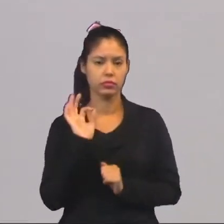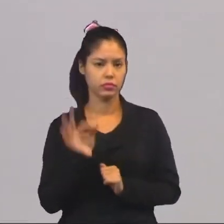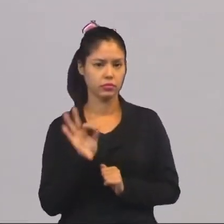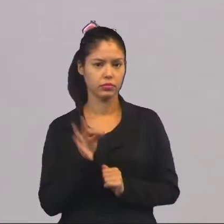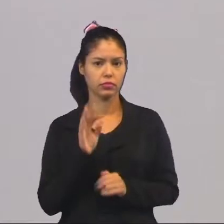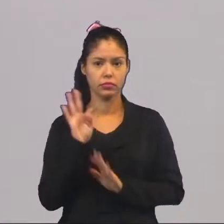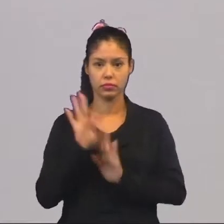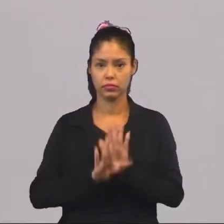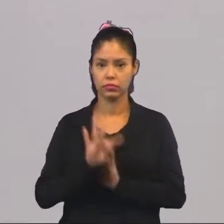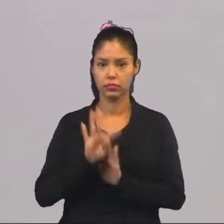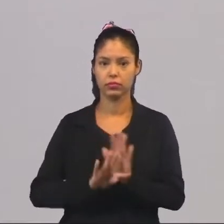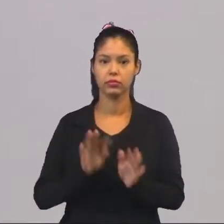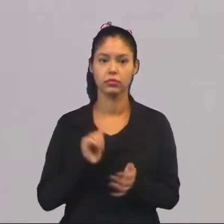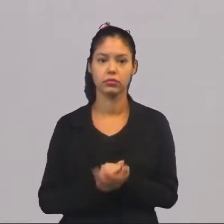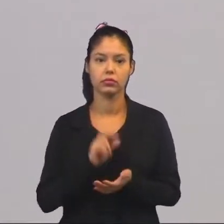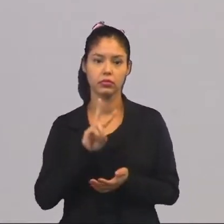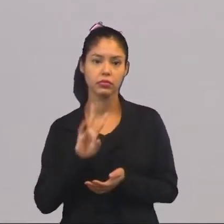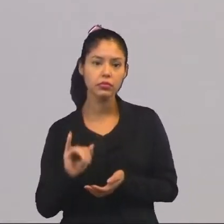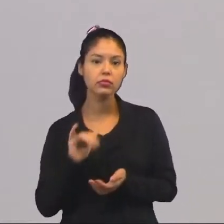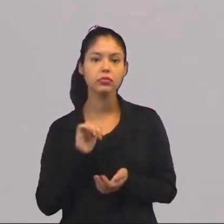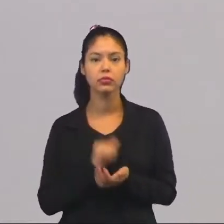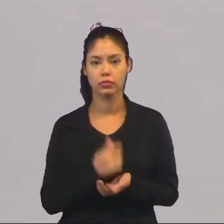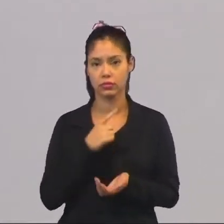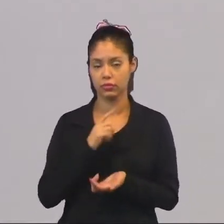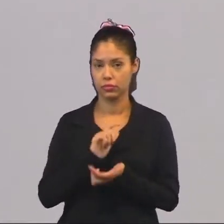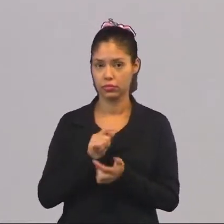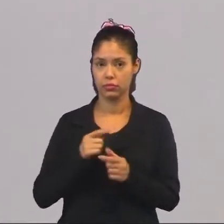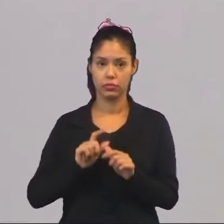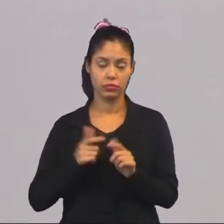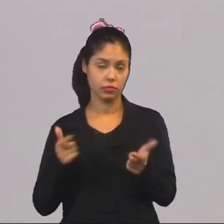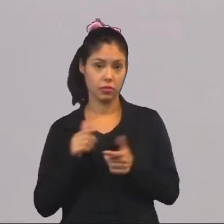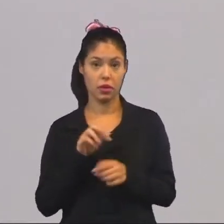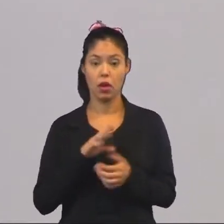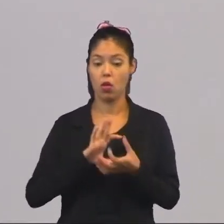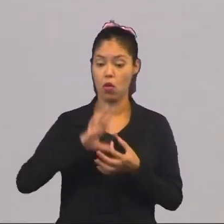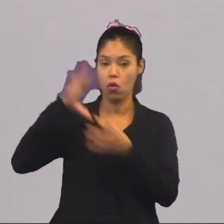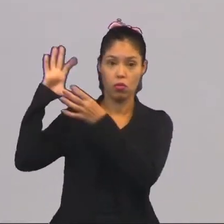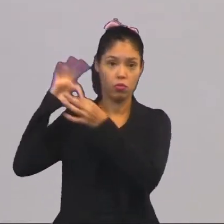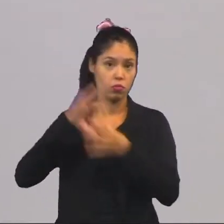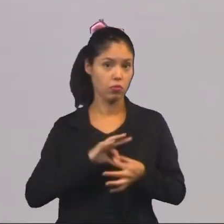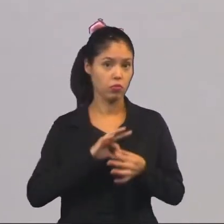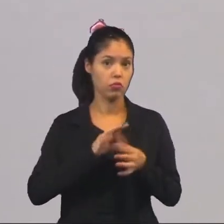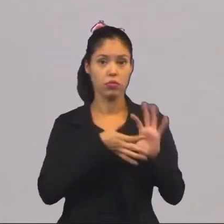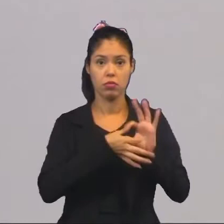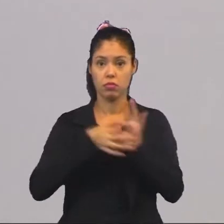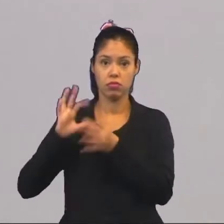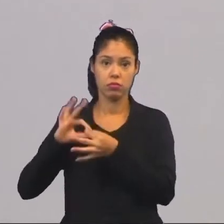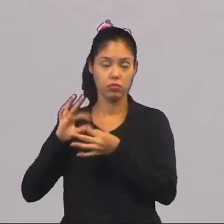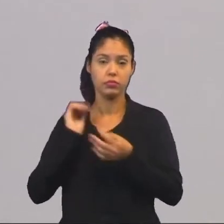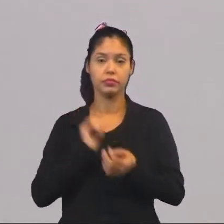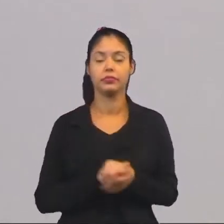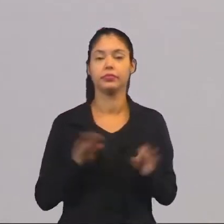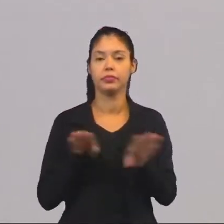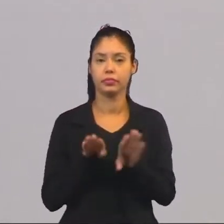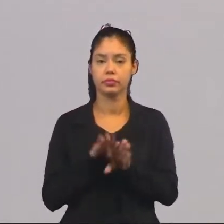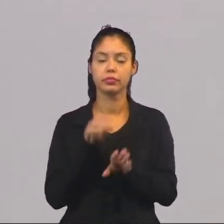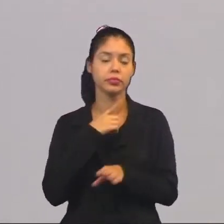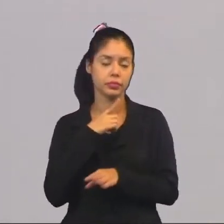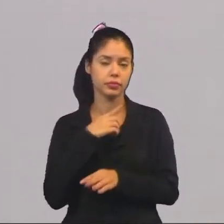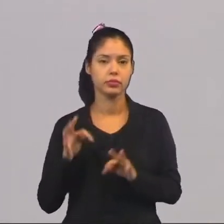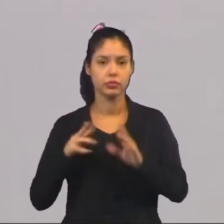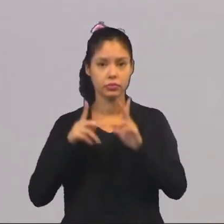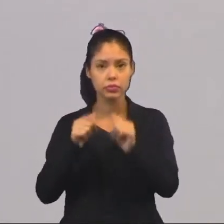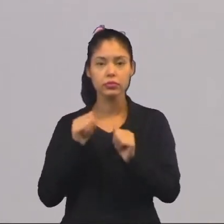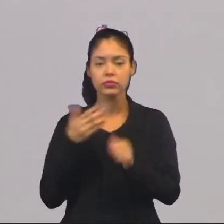certeza que os seus textos né sua produção Você vai mais quem vai ter mais coesão e coerência textual porque você vai né